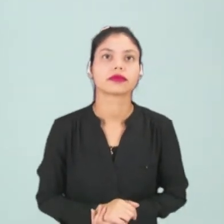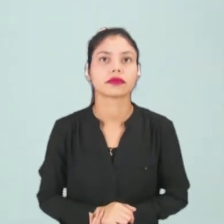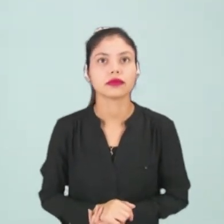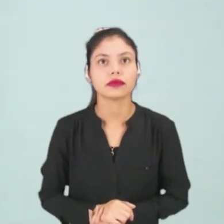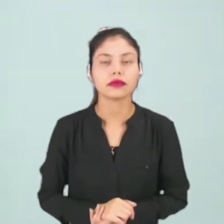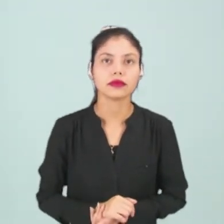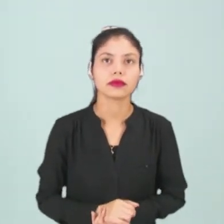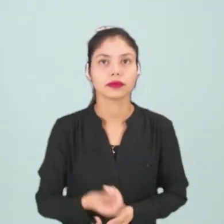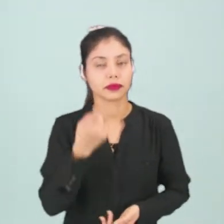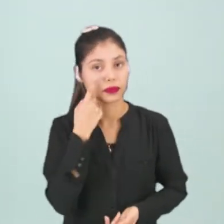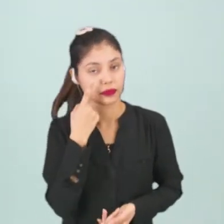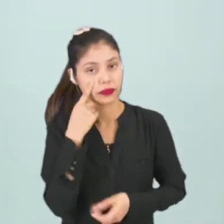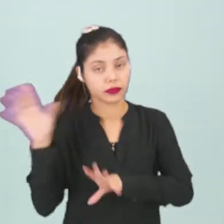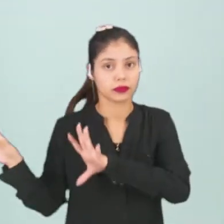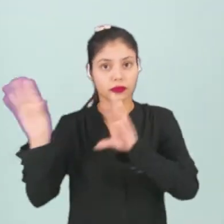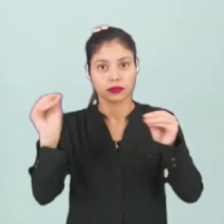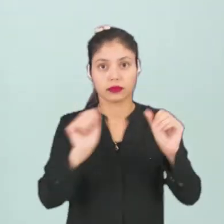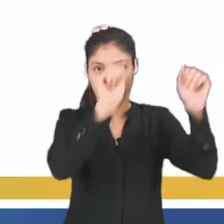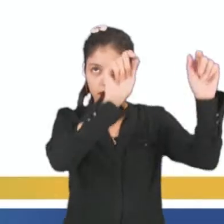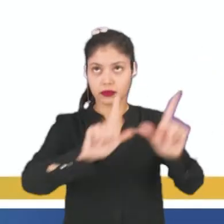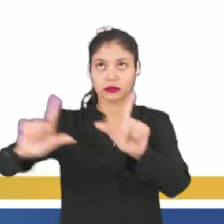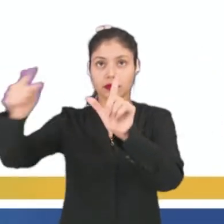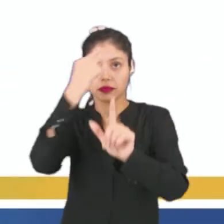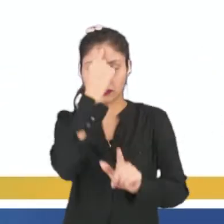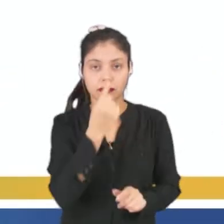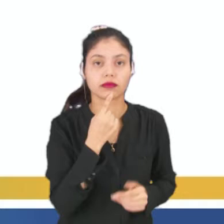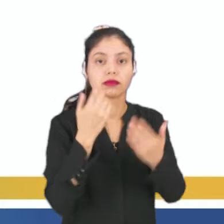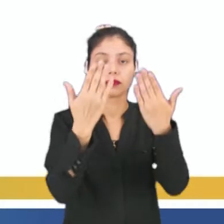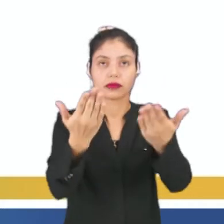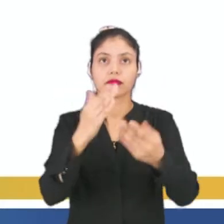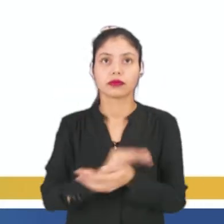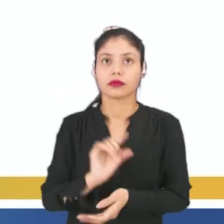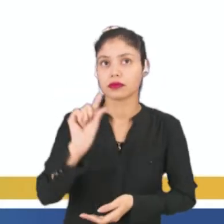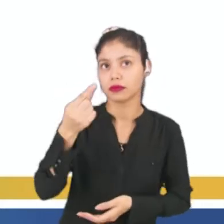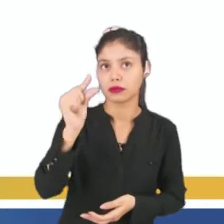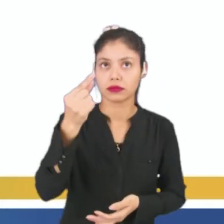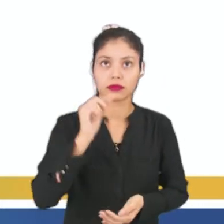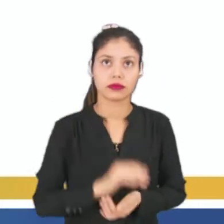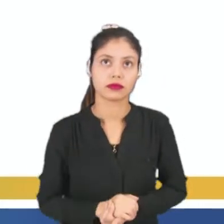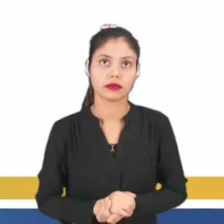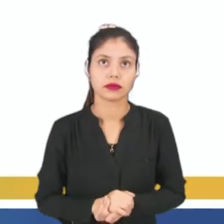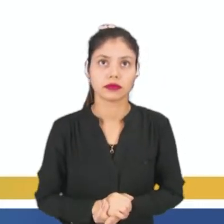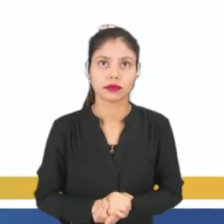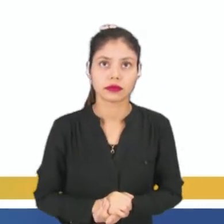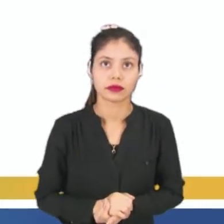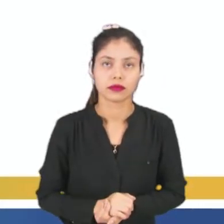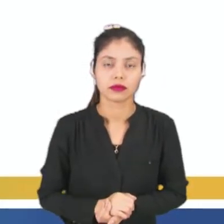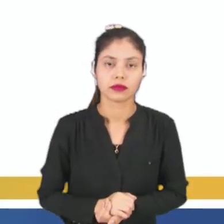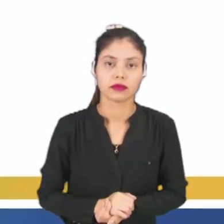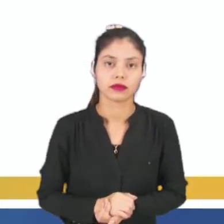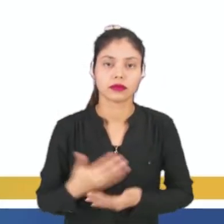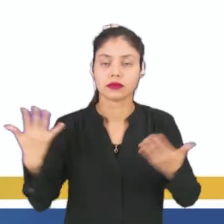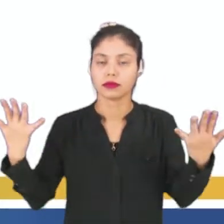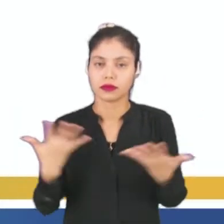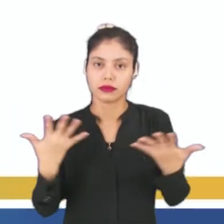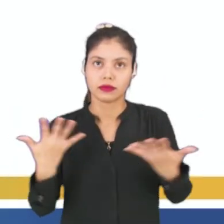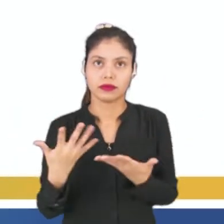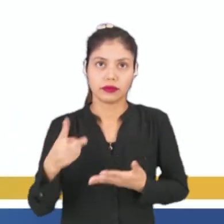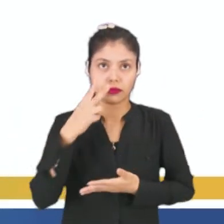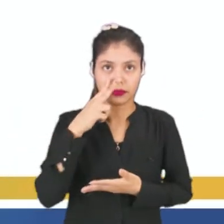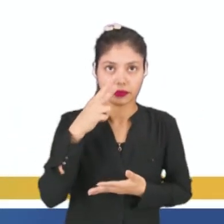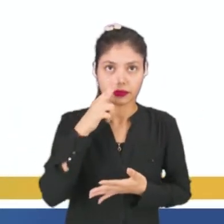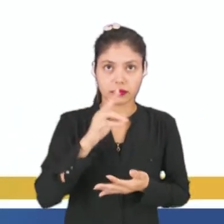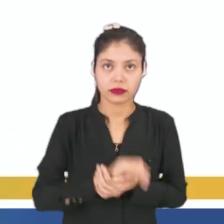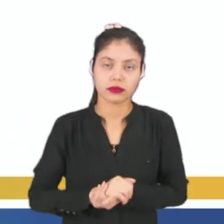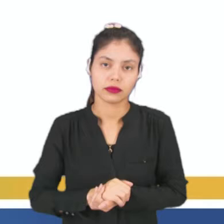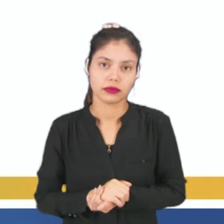Então, aqui eu trago para vocês, nessa imagem, um pouco do que atualmente, né, já para a gente só